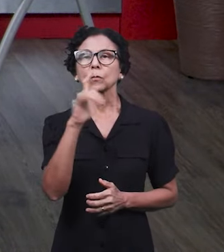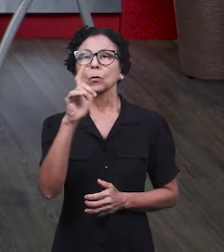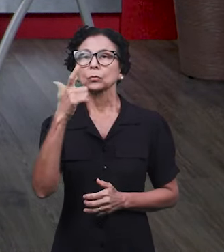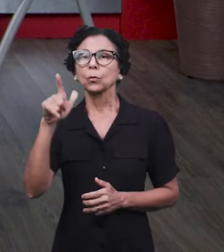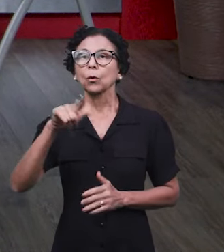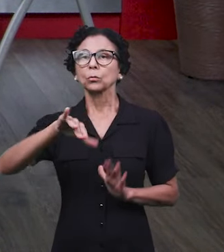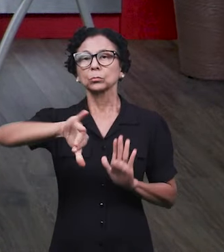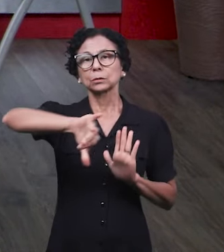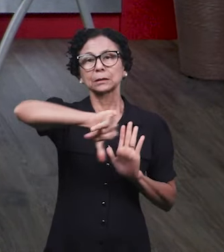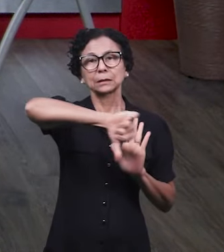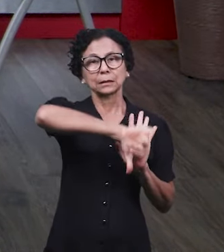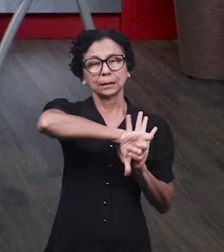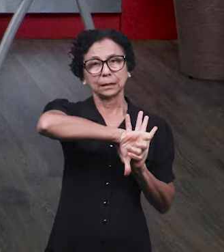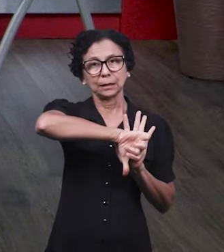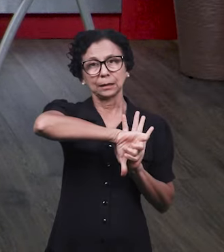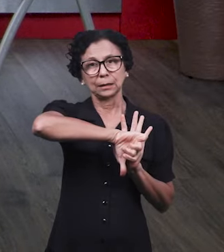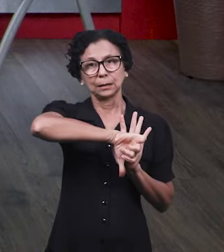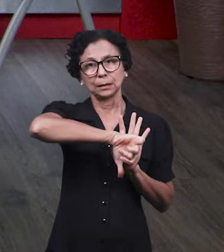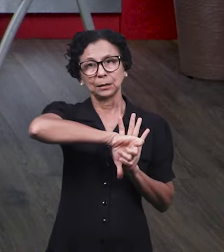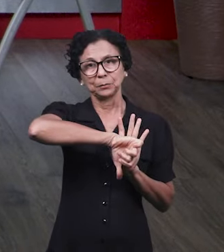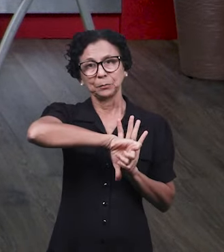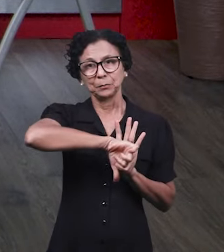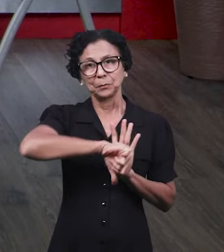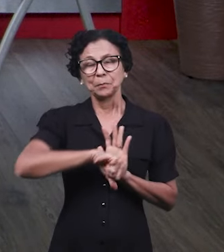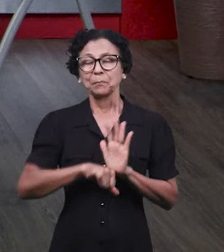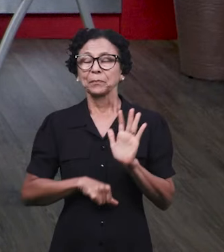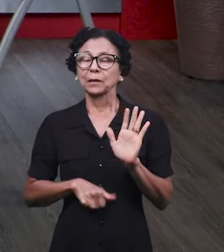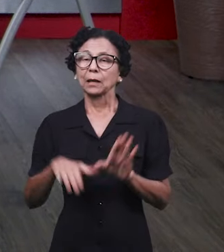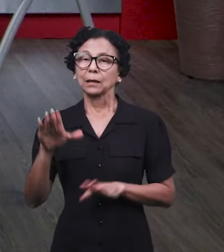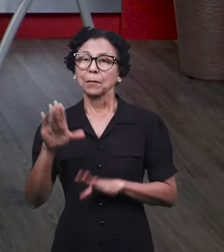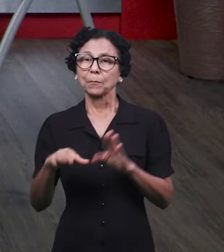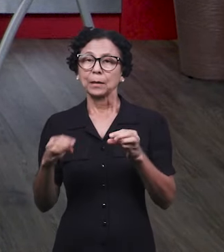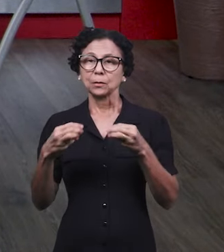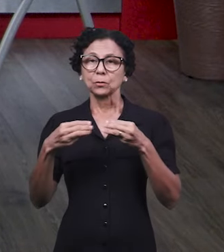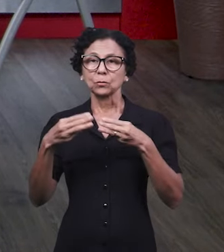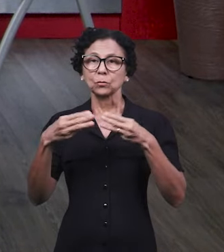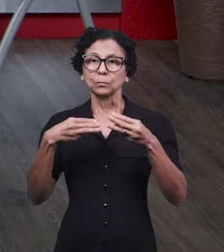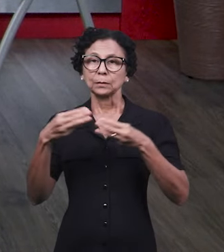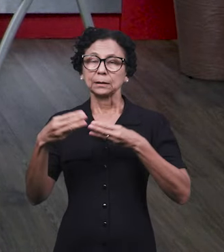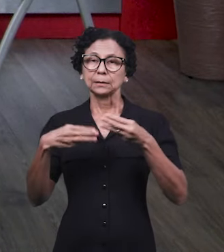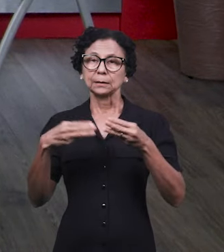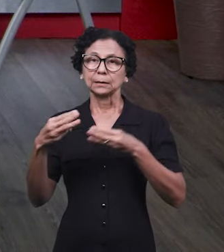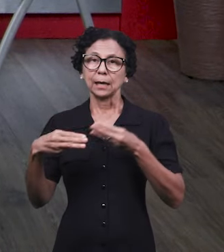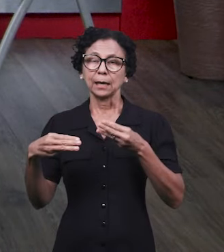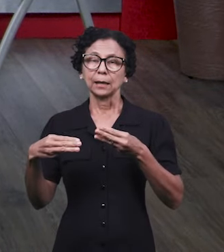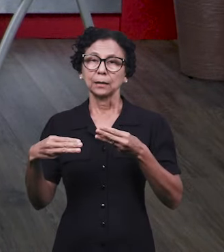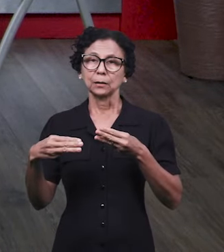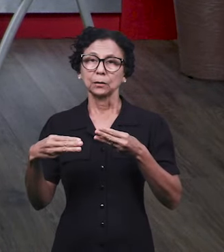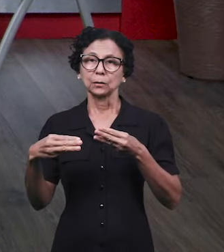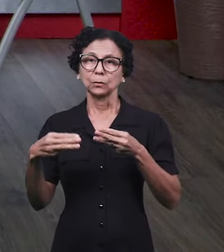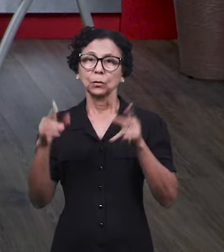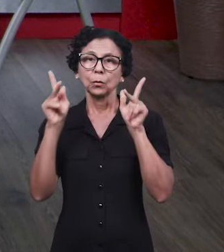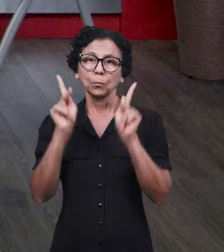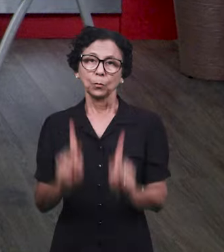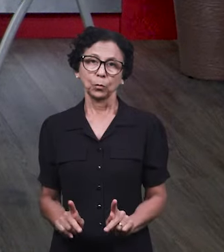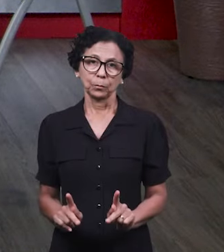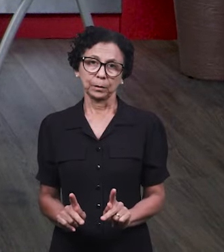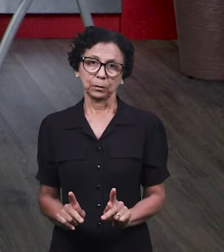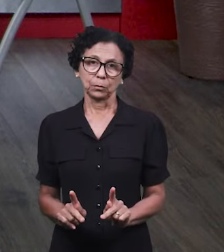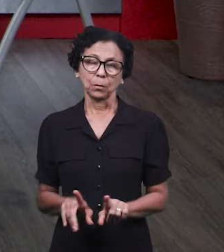crimes depende da análise do Ministério Público correto se terá ou não uma ação mas nesse caso